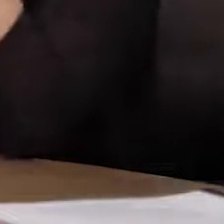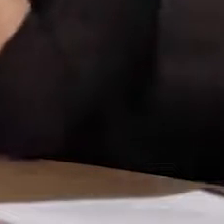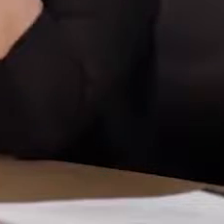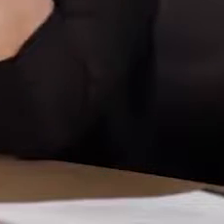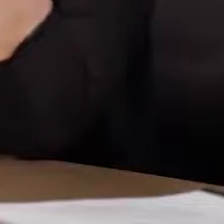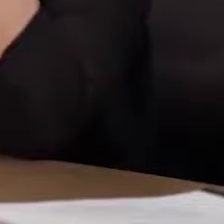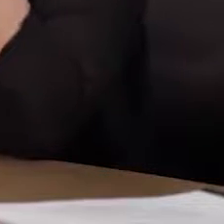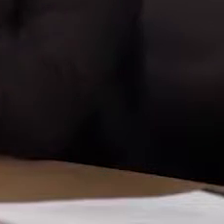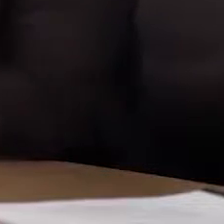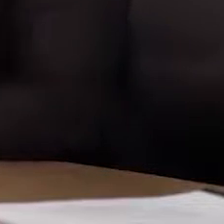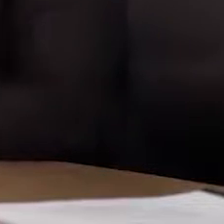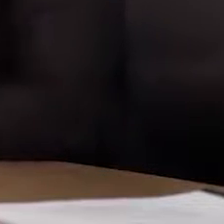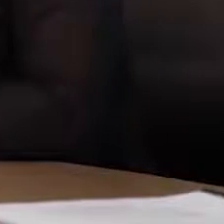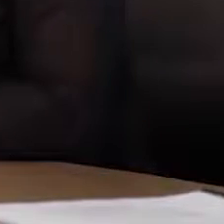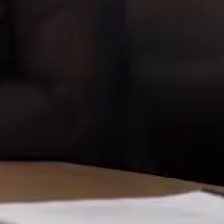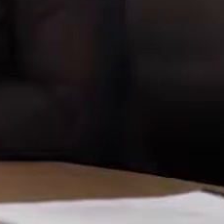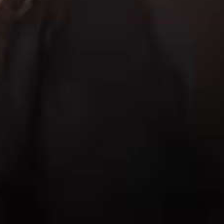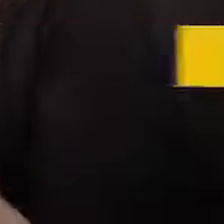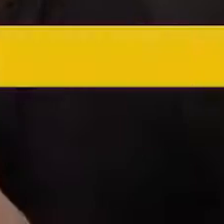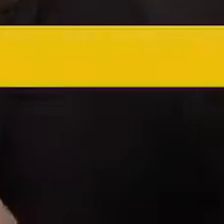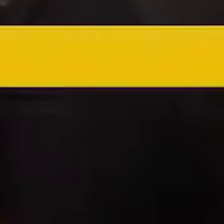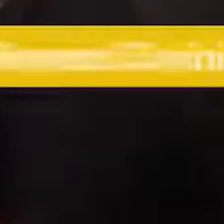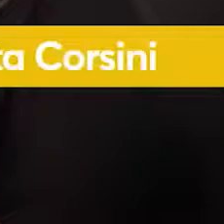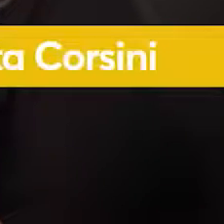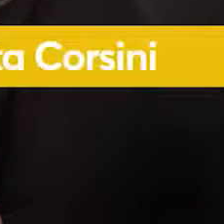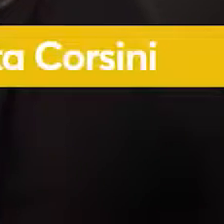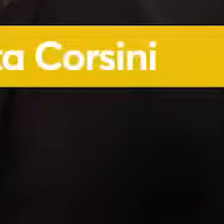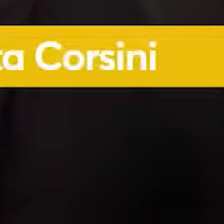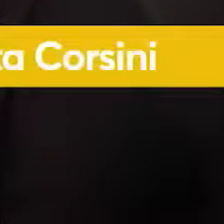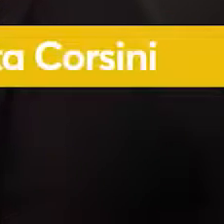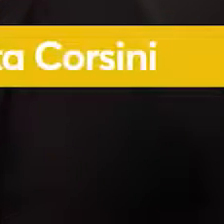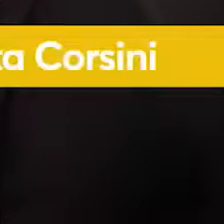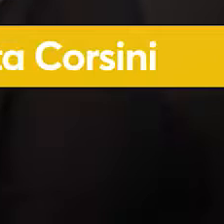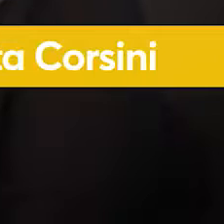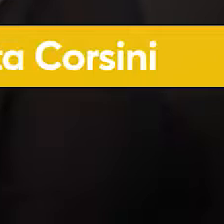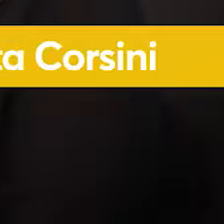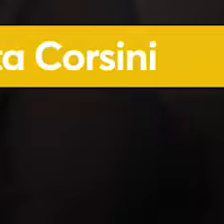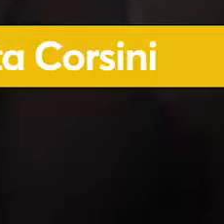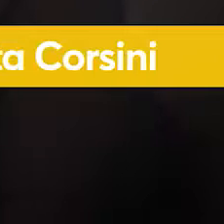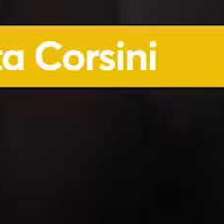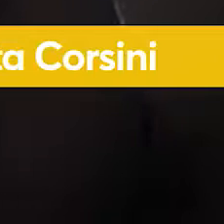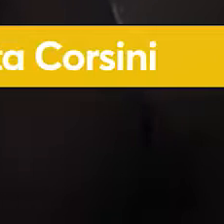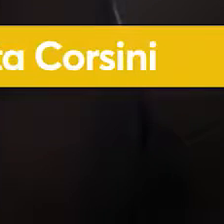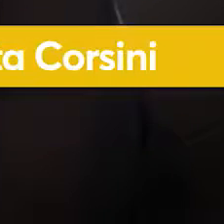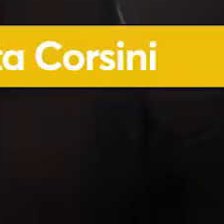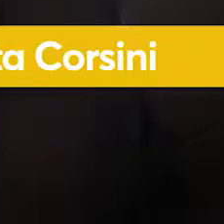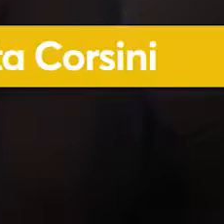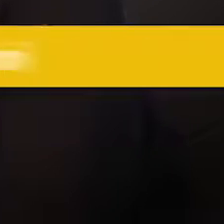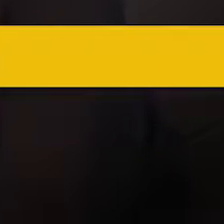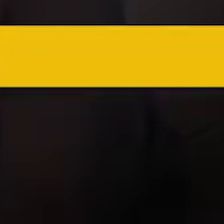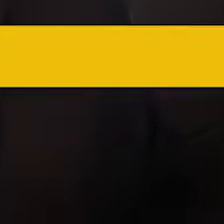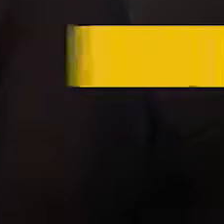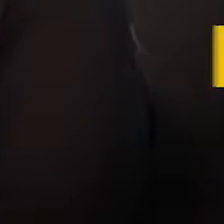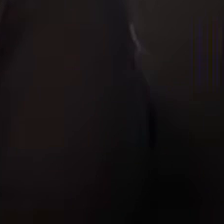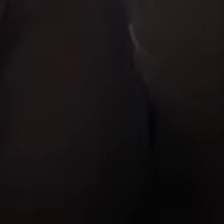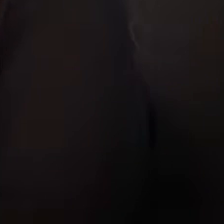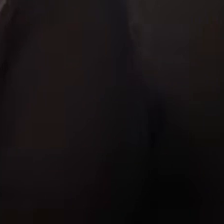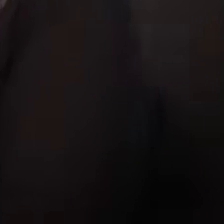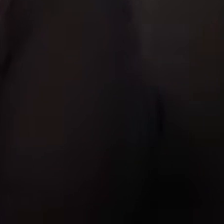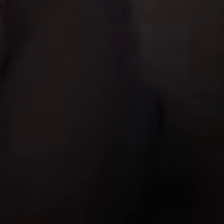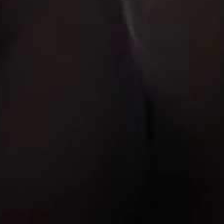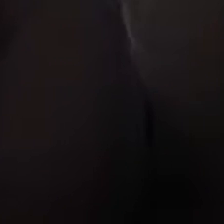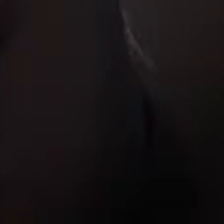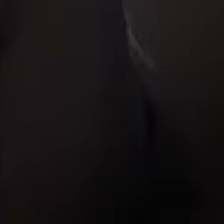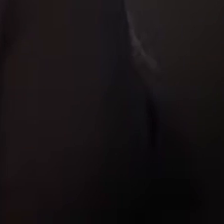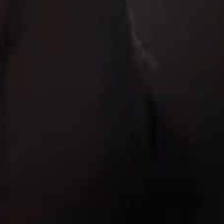Olha, a partir de agora eu não preciso mais passar por isso. E nem você. Já existe um site onde a gente pode pedir o bloqueio dessas ligações